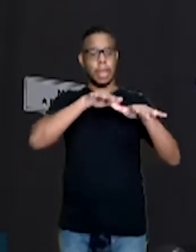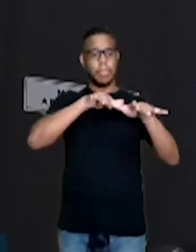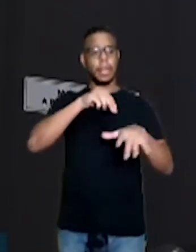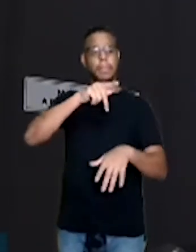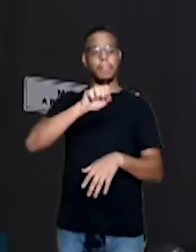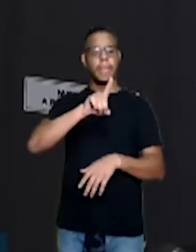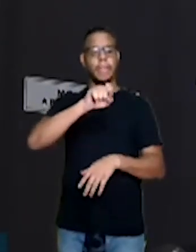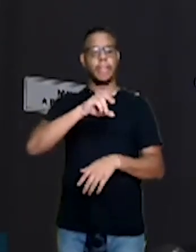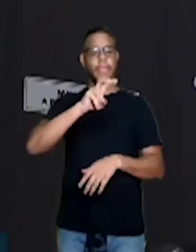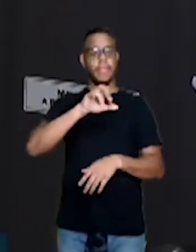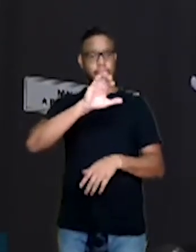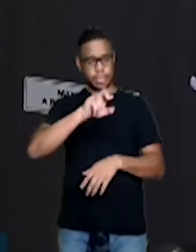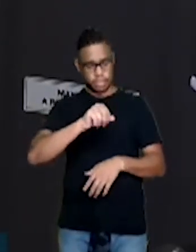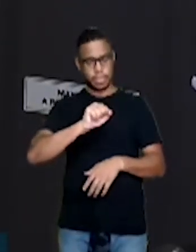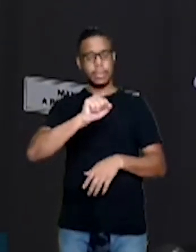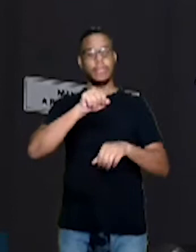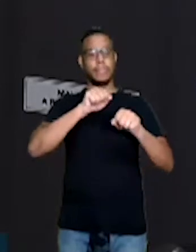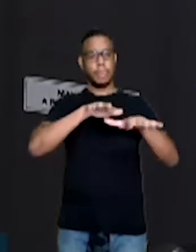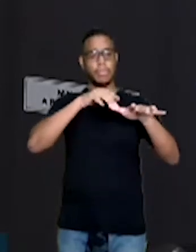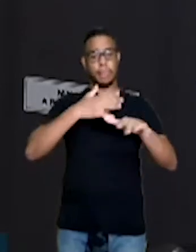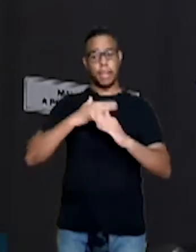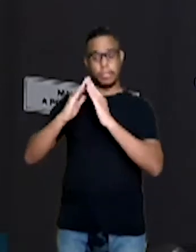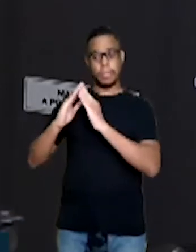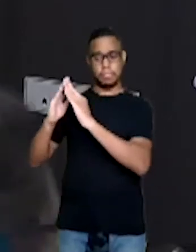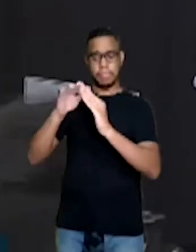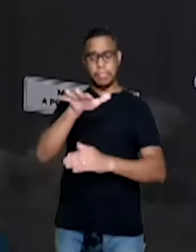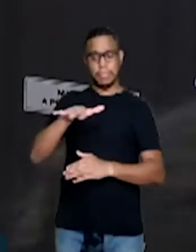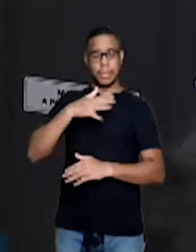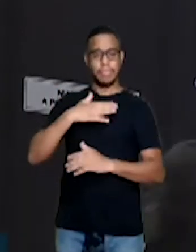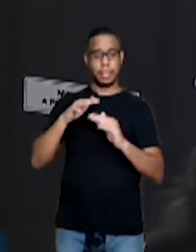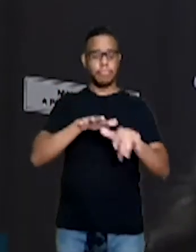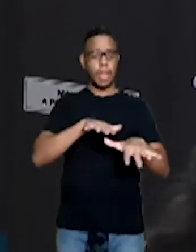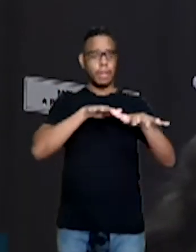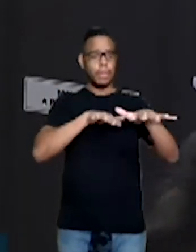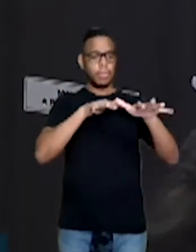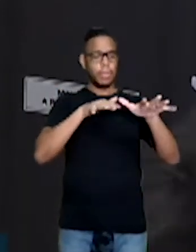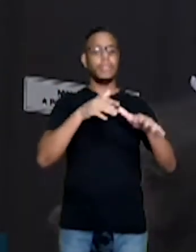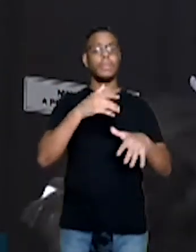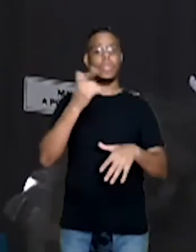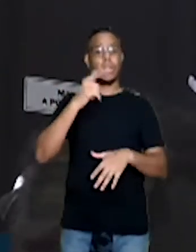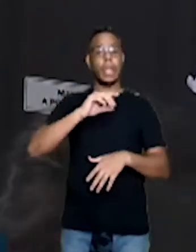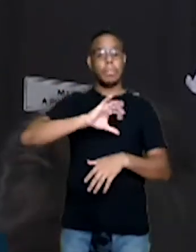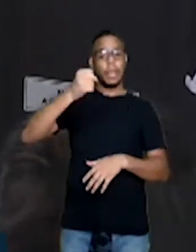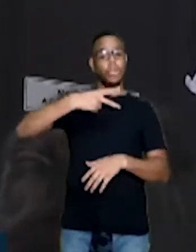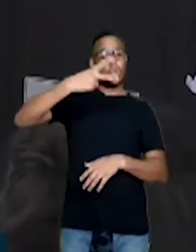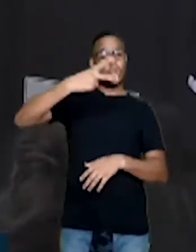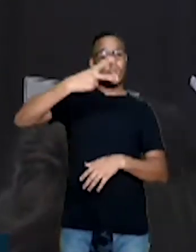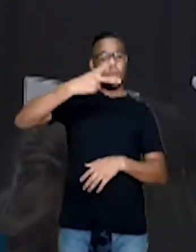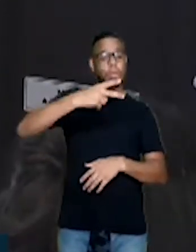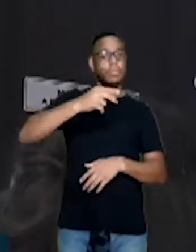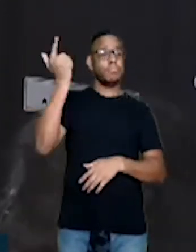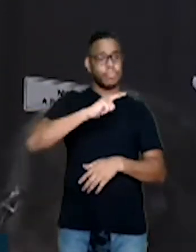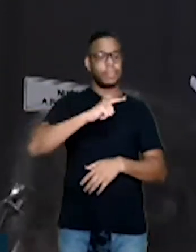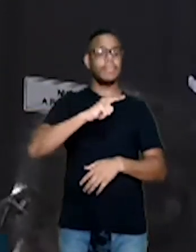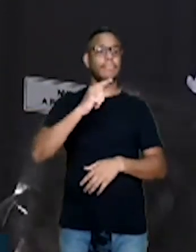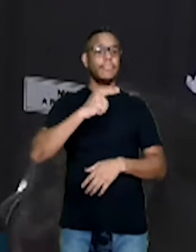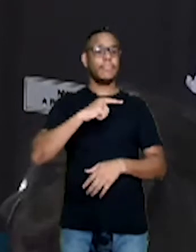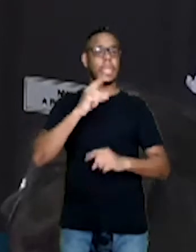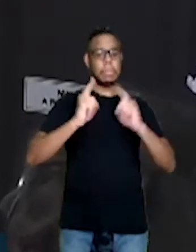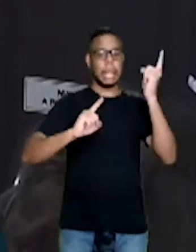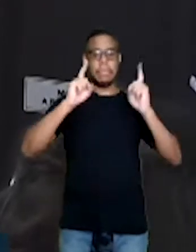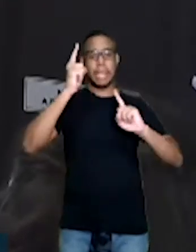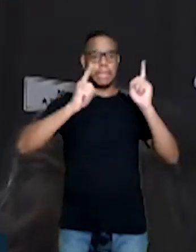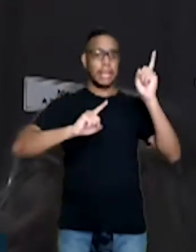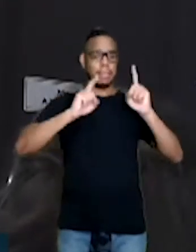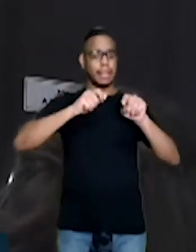Vila Falcão. Ambos foram vice-campeão do carnaval, então